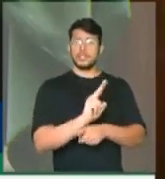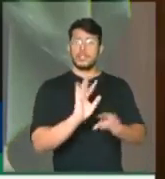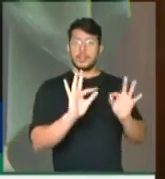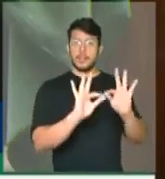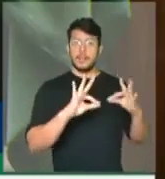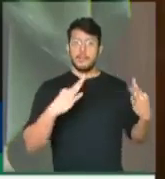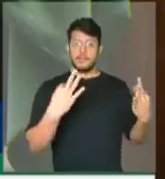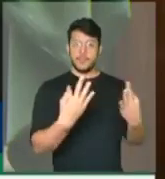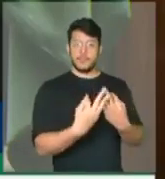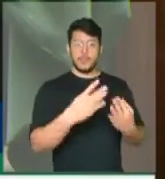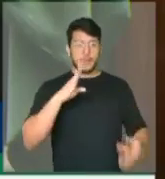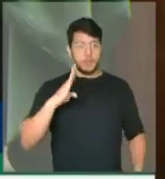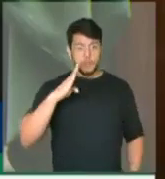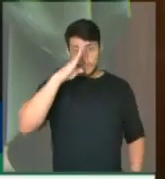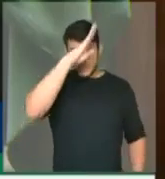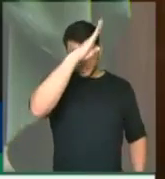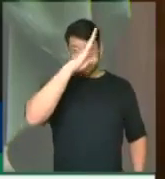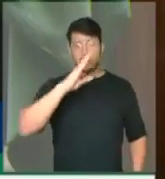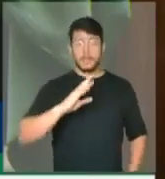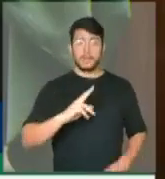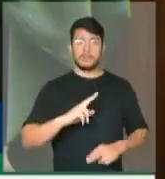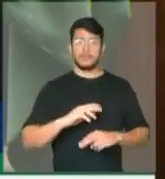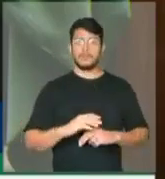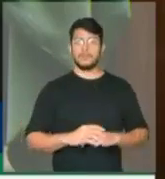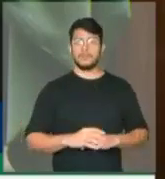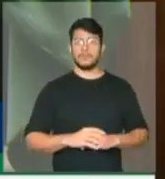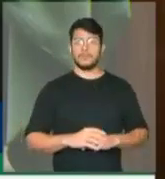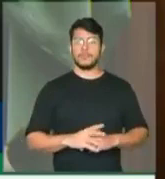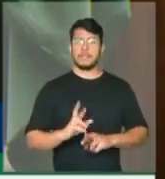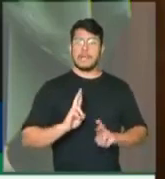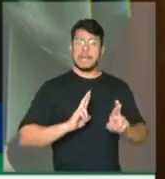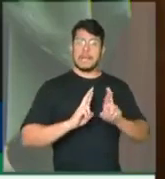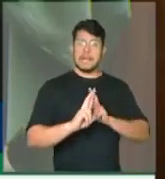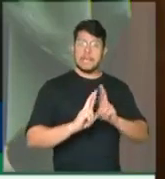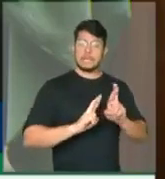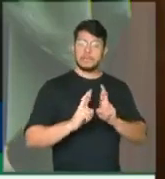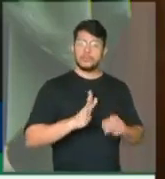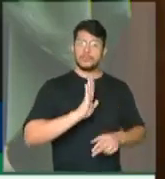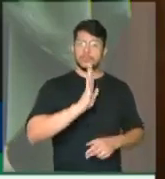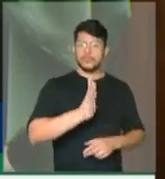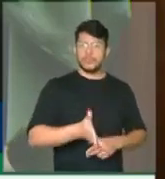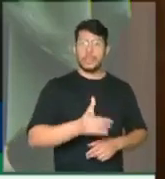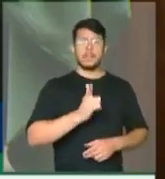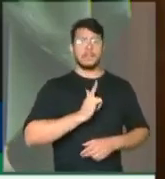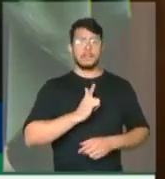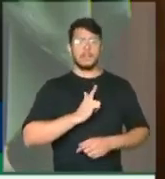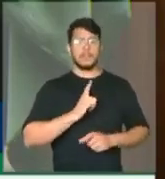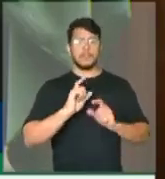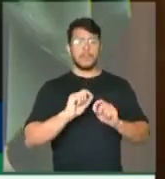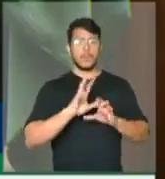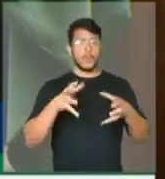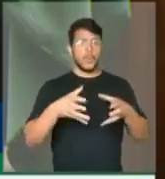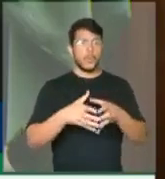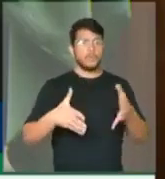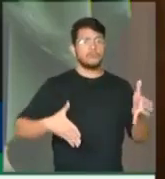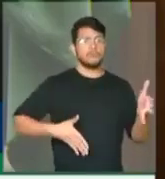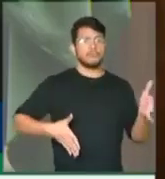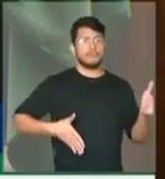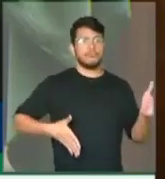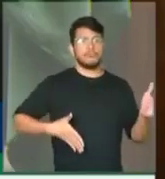Bolsonaro no cometimento de crimes e na relação que tem com organizações